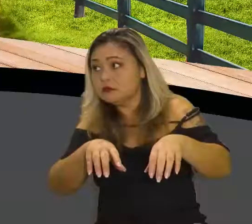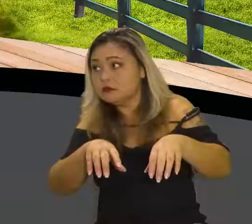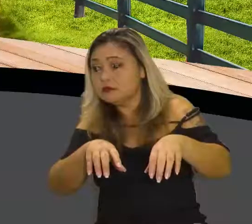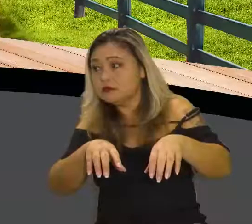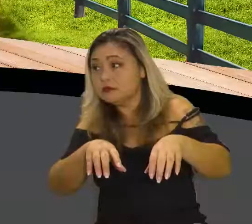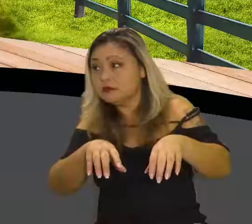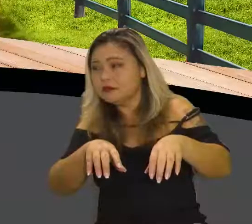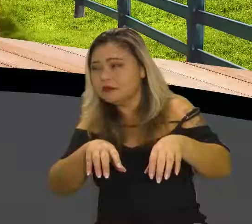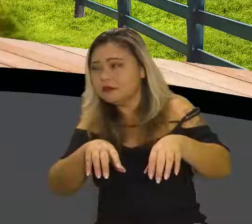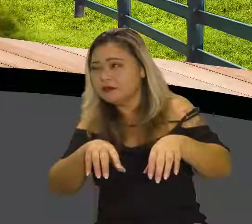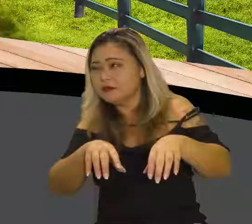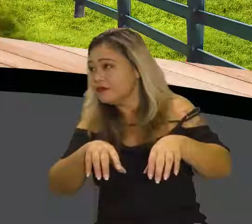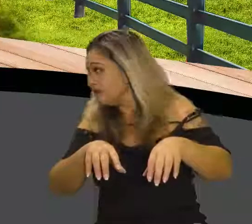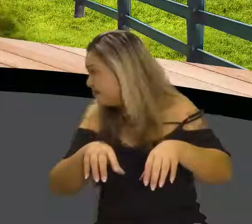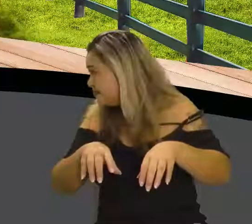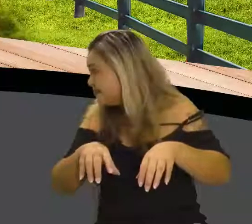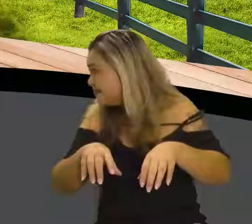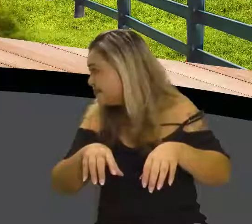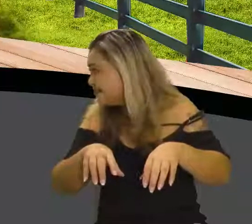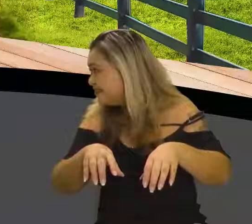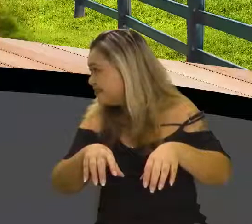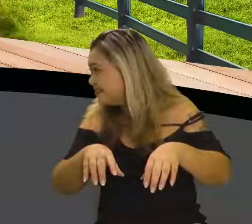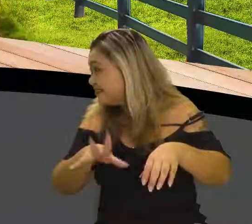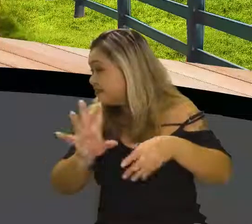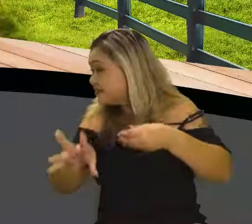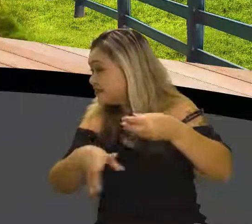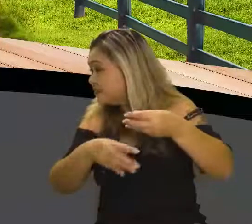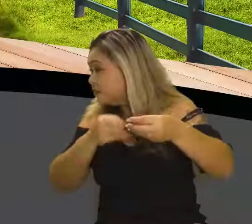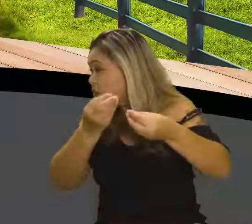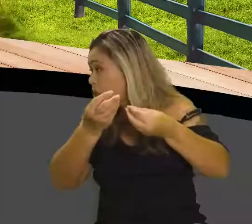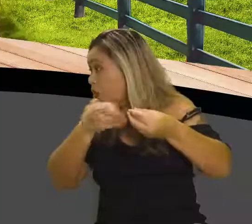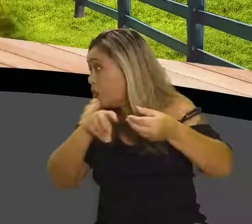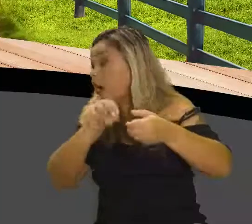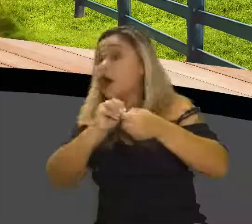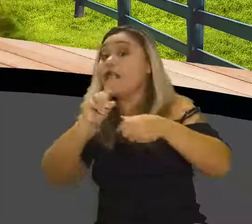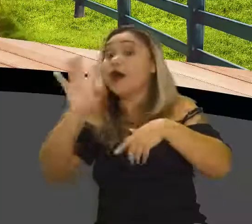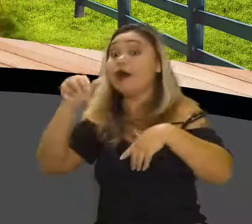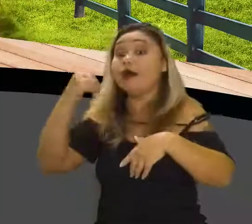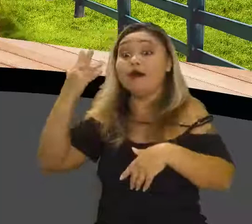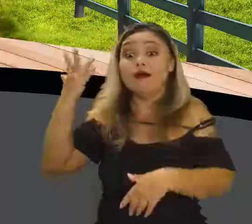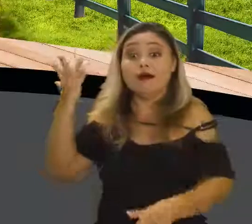eu vou olhar para o meu sol. Como é que eu faço?